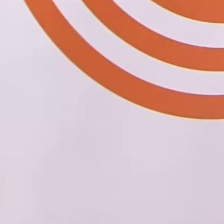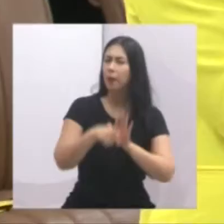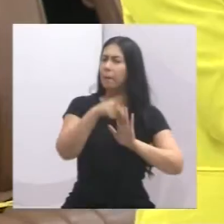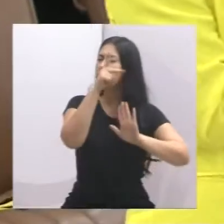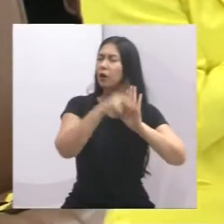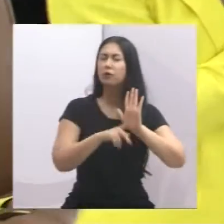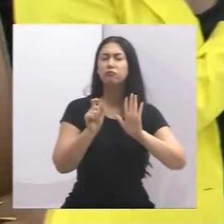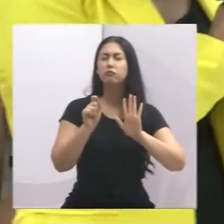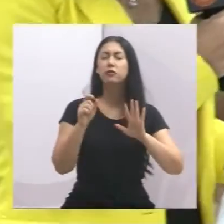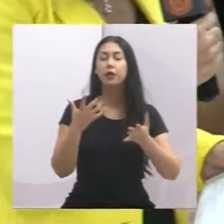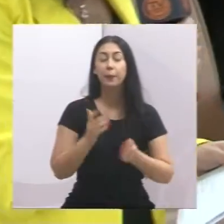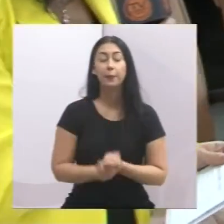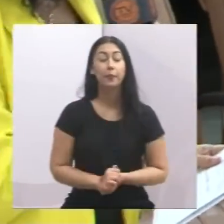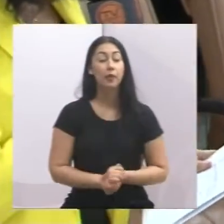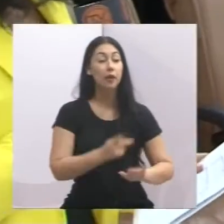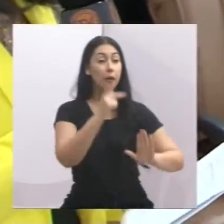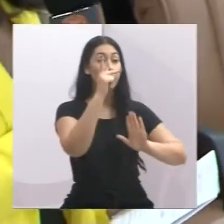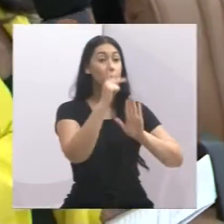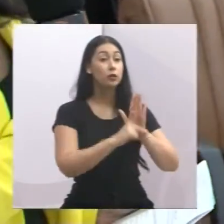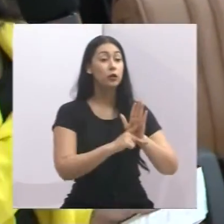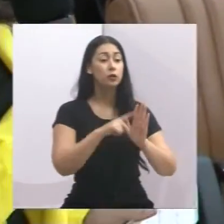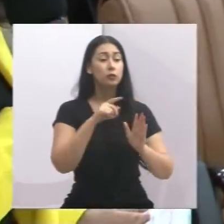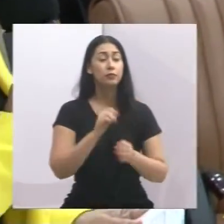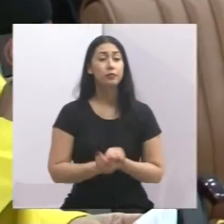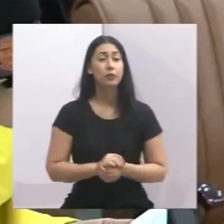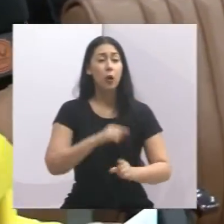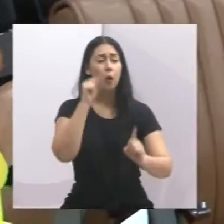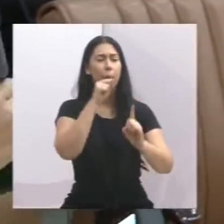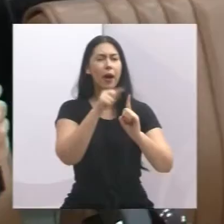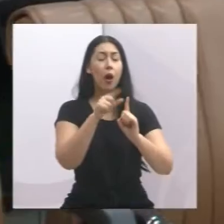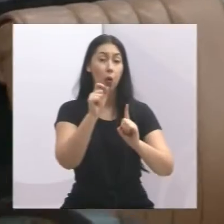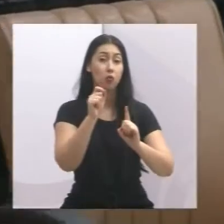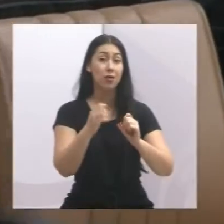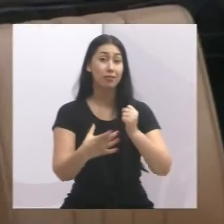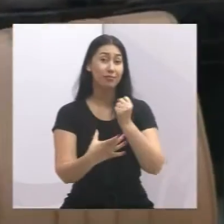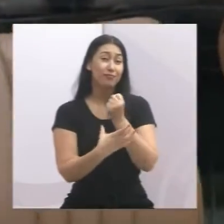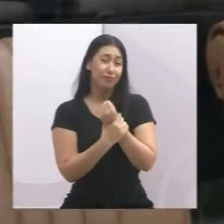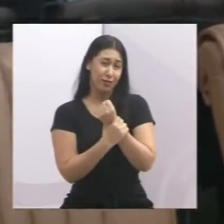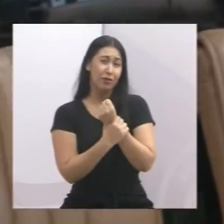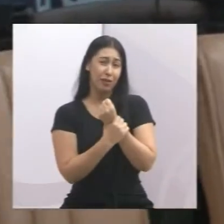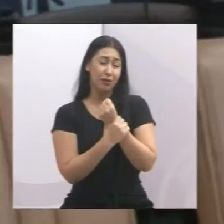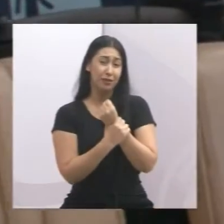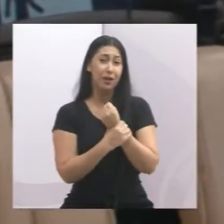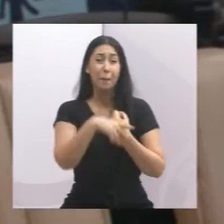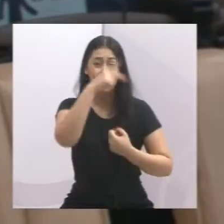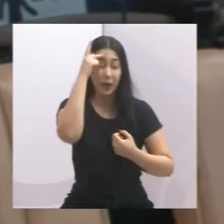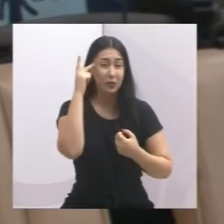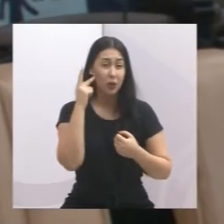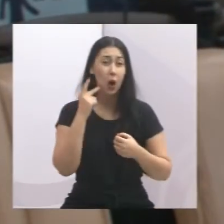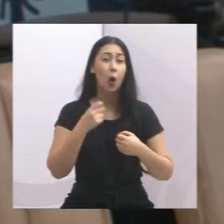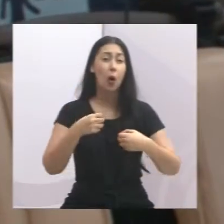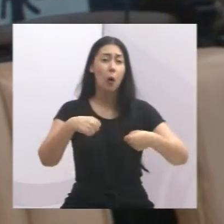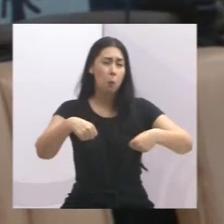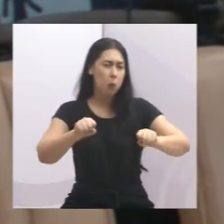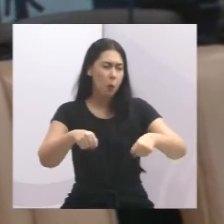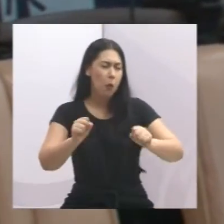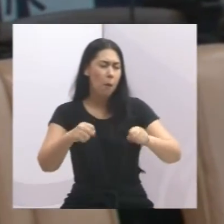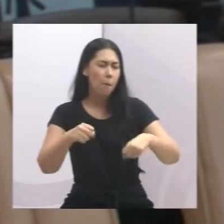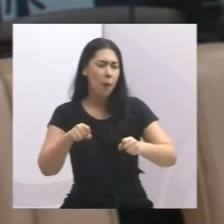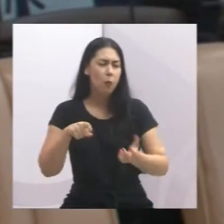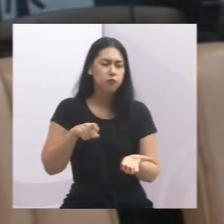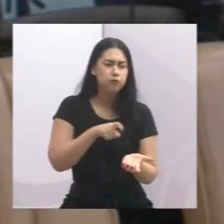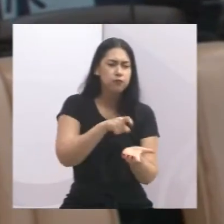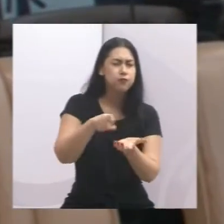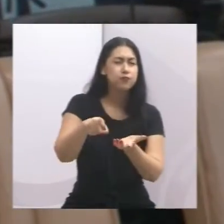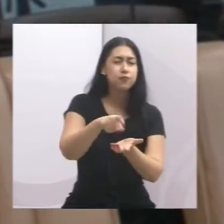projeto. O projeto consiste da segurança para os motociclistas, pedestres, veículos que passam pelas ruas.